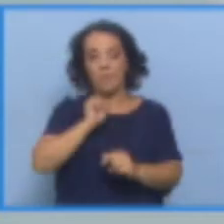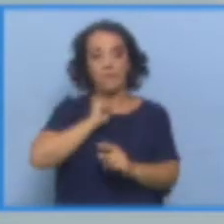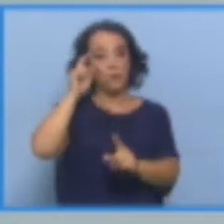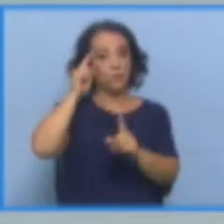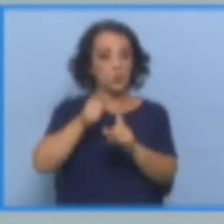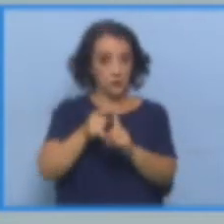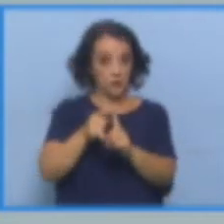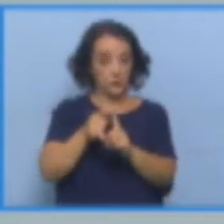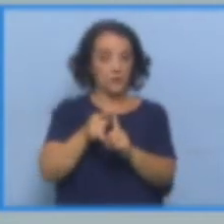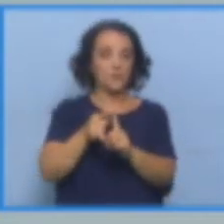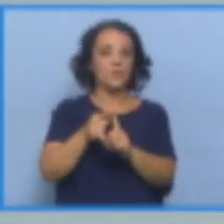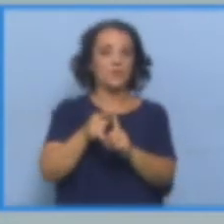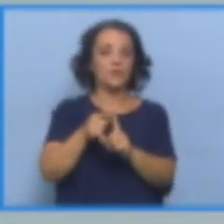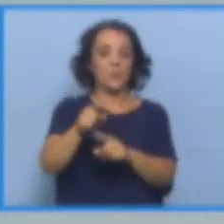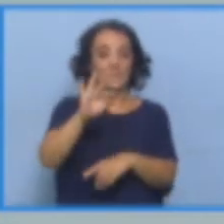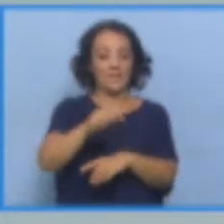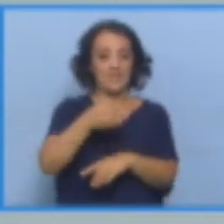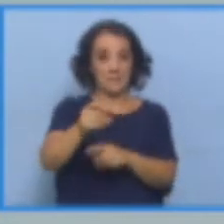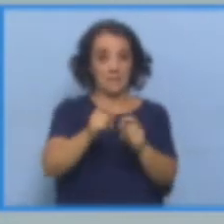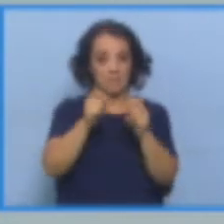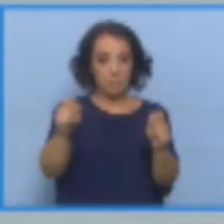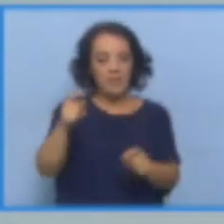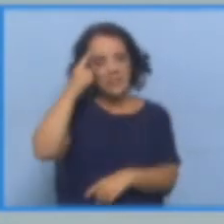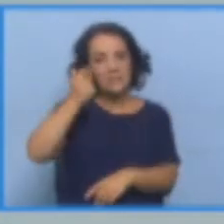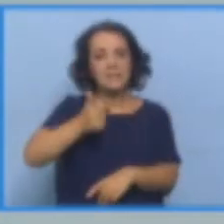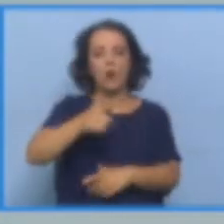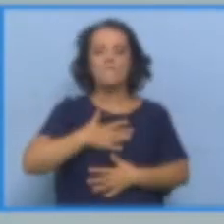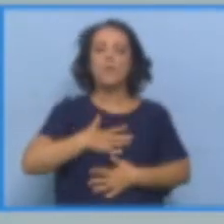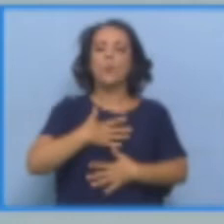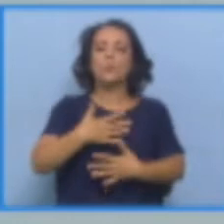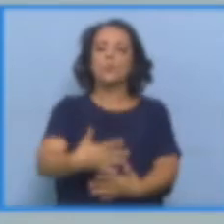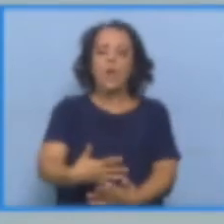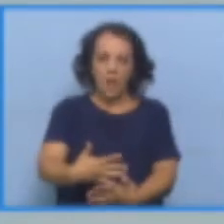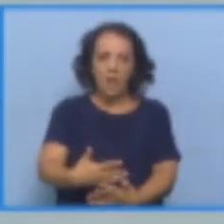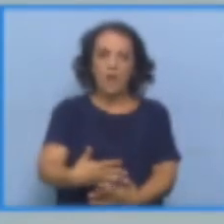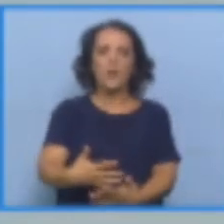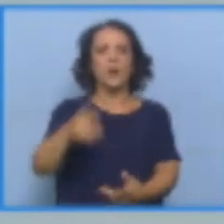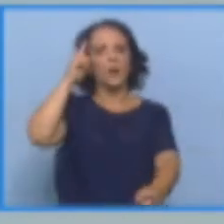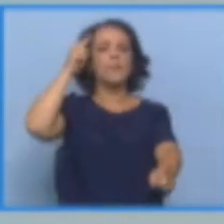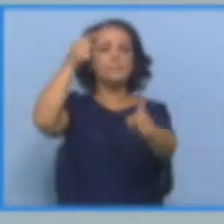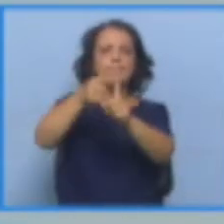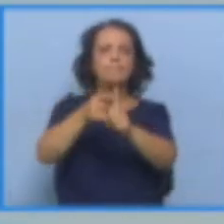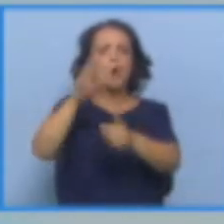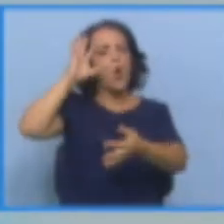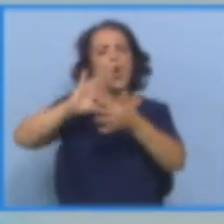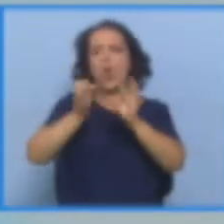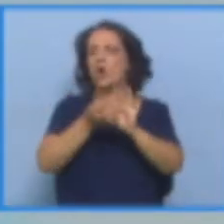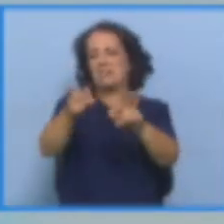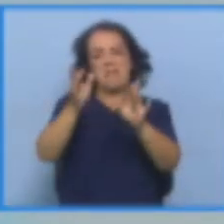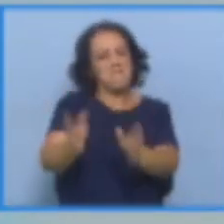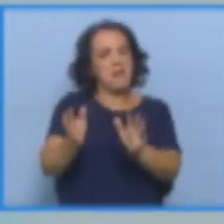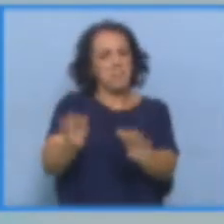objetivo durante aquele fim de semana é mostrar que a expressão voluntariado missionário não faz sentido. O que é que eu quero dizer com isto?